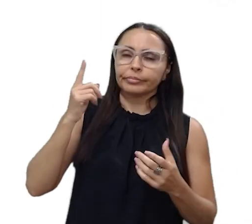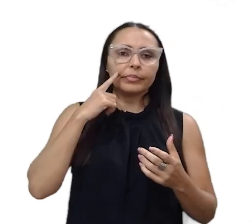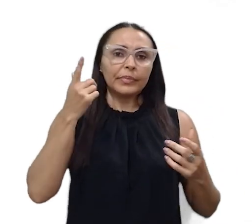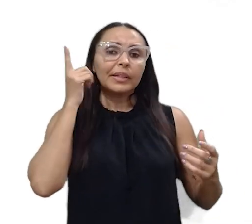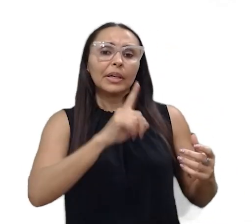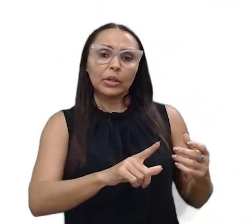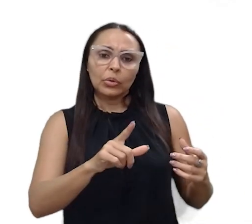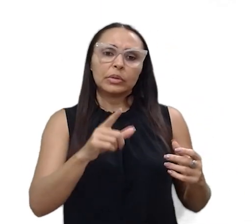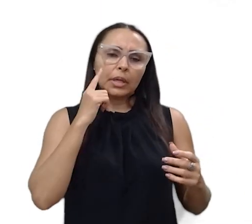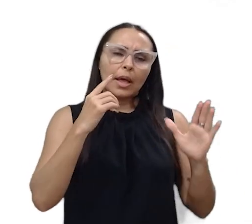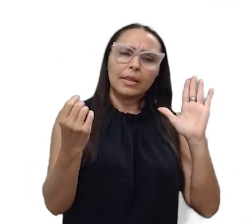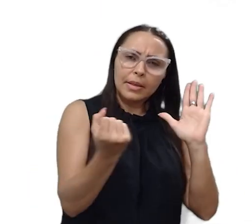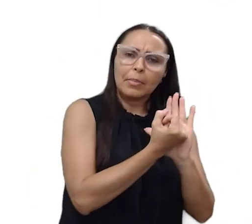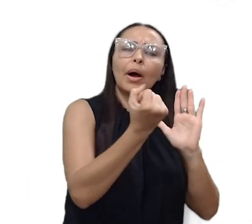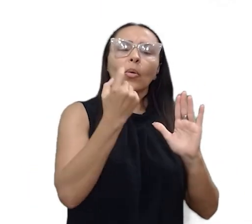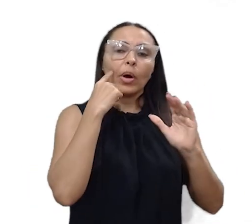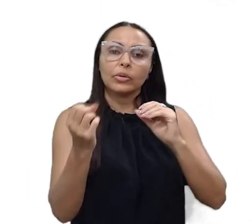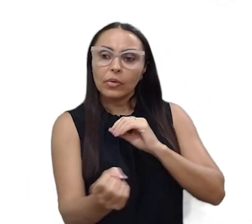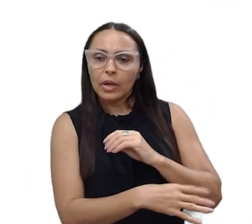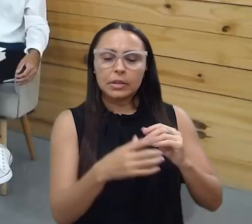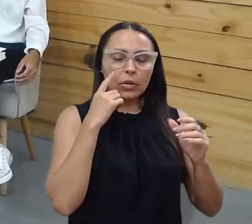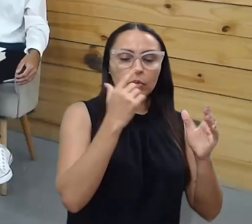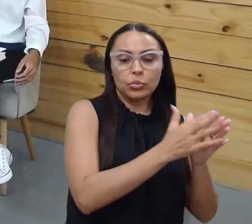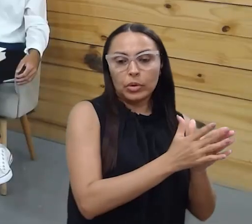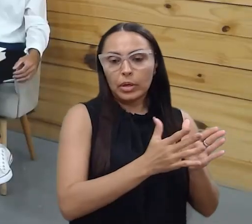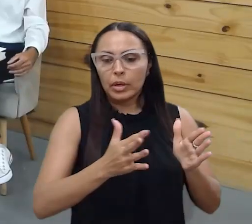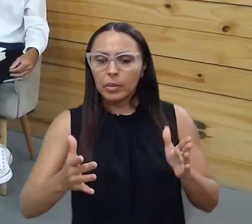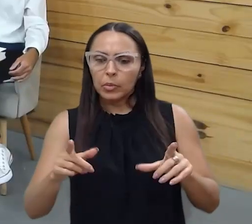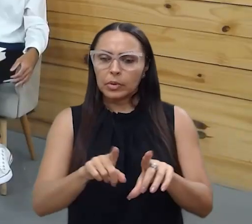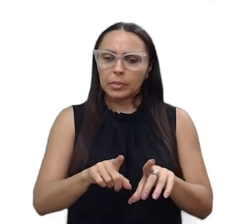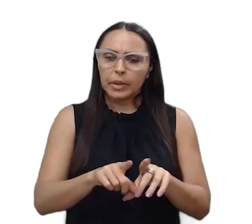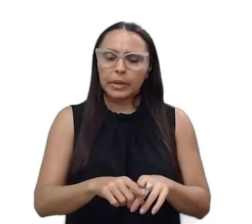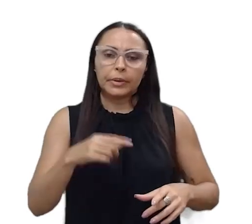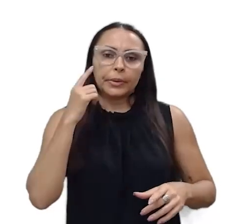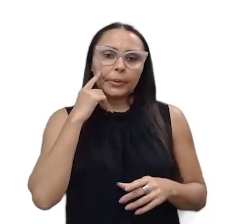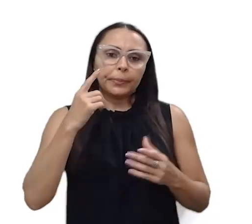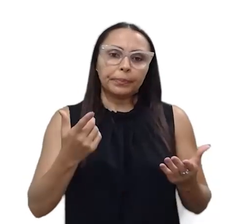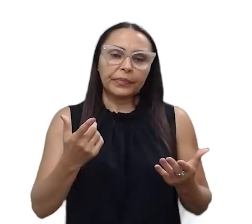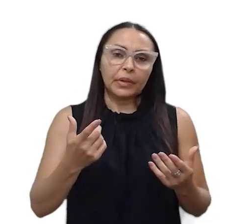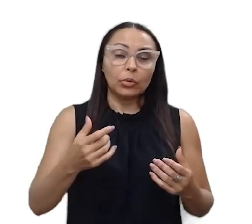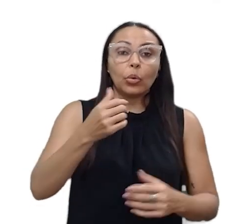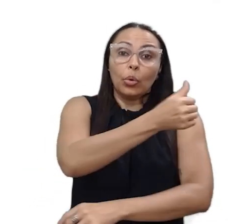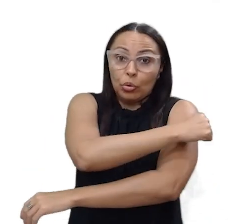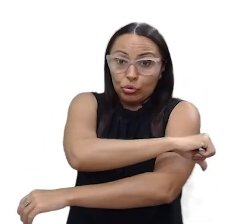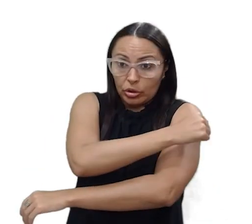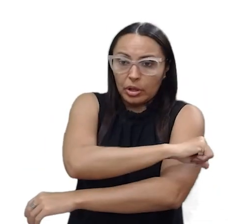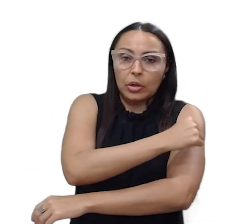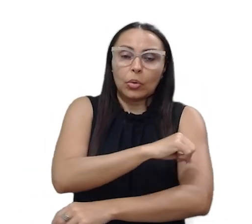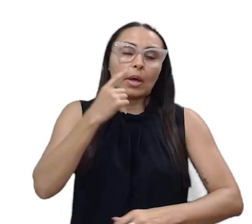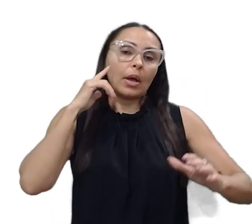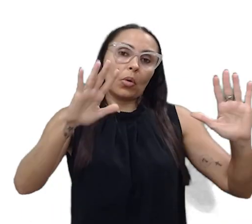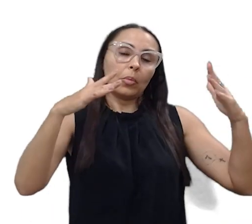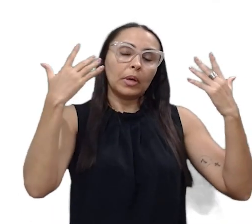ganhou o concurso e isso marcou uma grande inovação no tempo, né? Também o quarto centenário do Rio de Janeiro, que era em